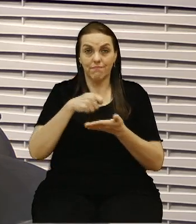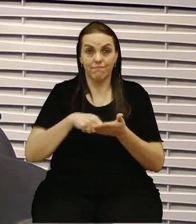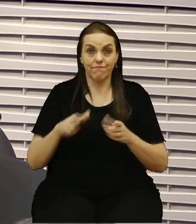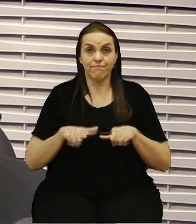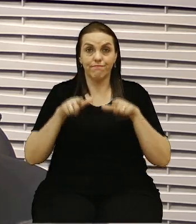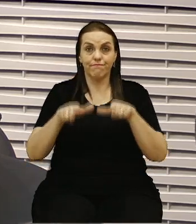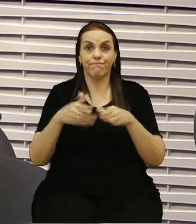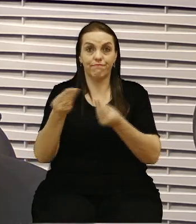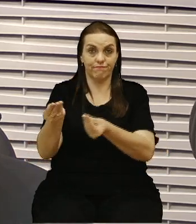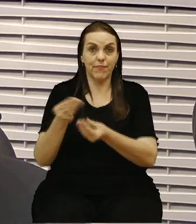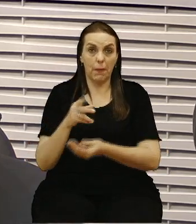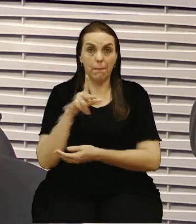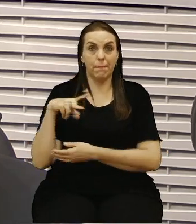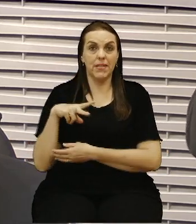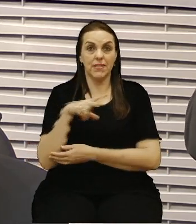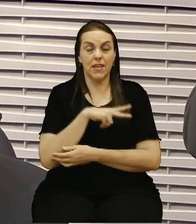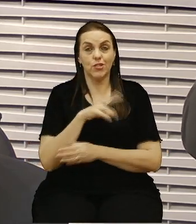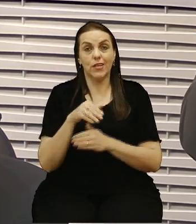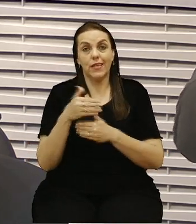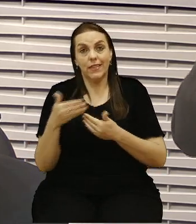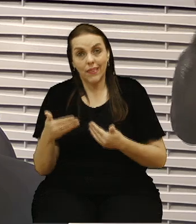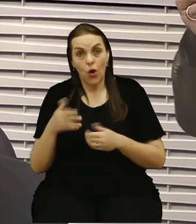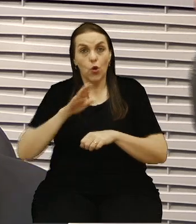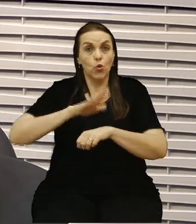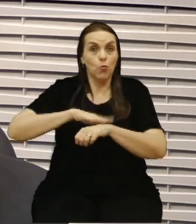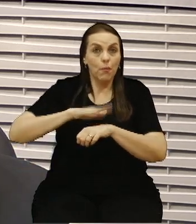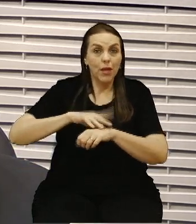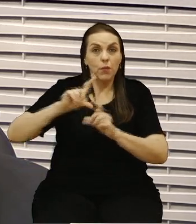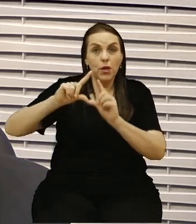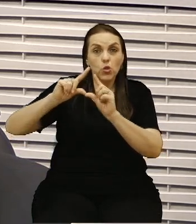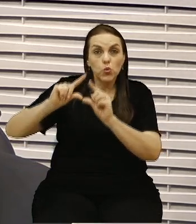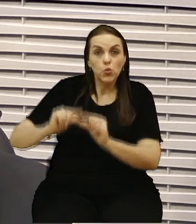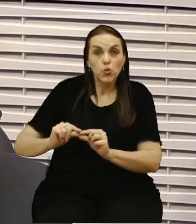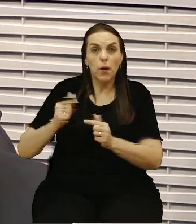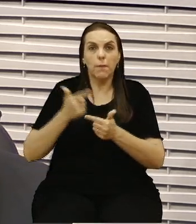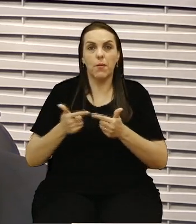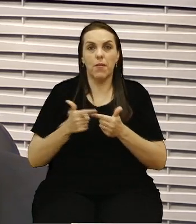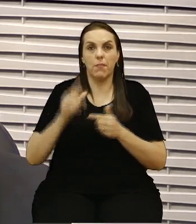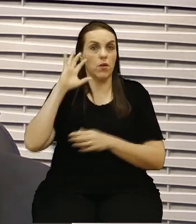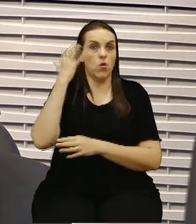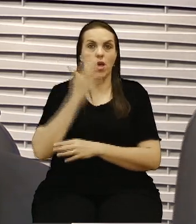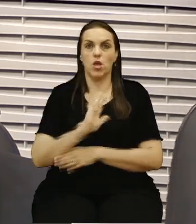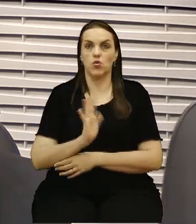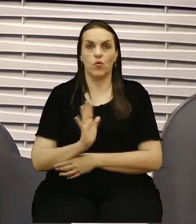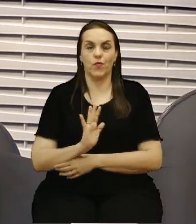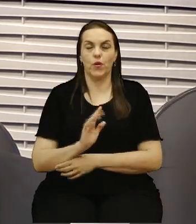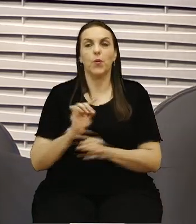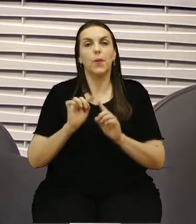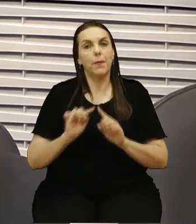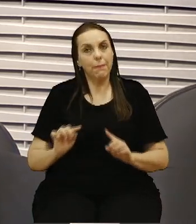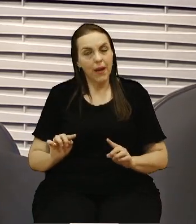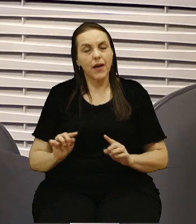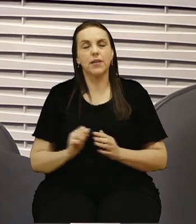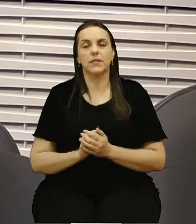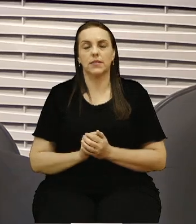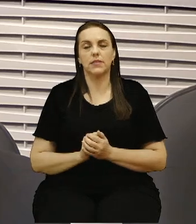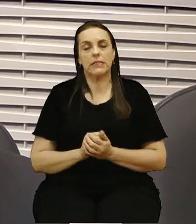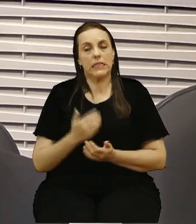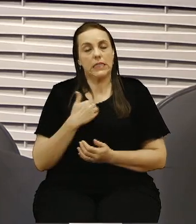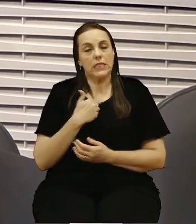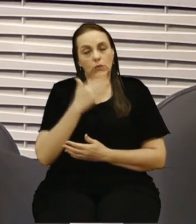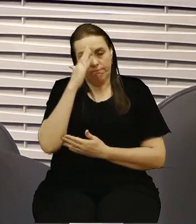atualizada. Então, paliativamente foi minimizado o problema, não resolveu. Mas, enfim, acredito